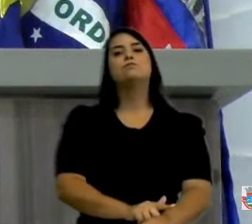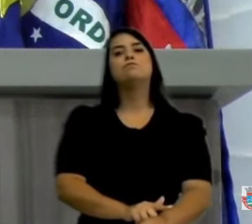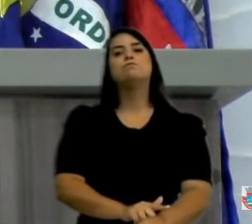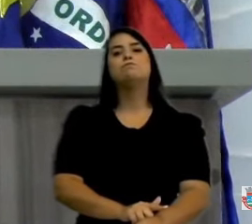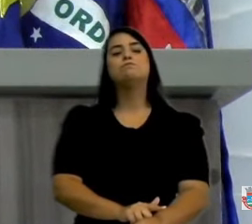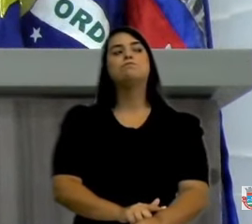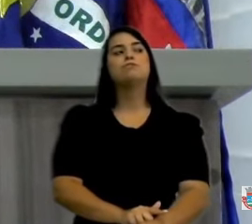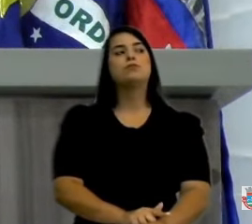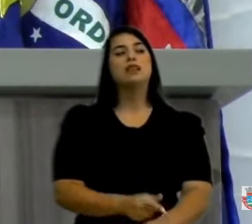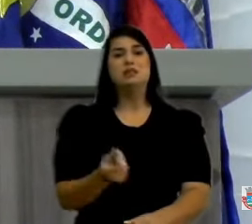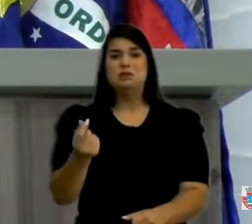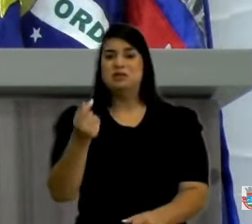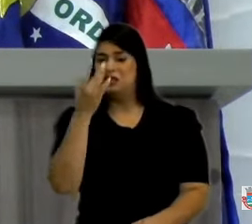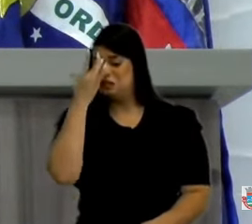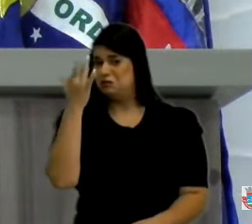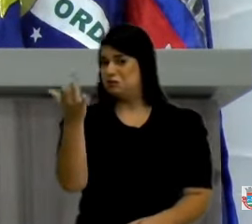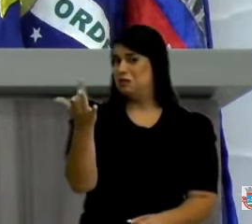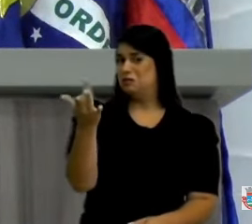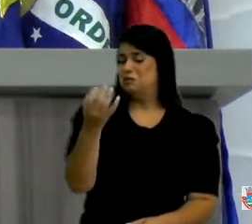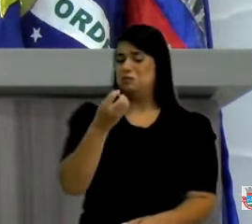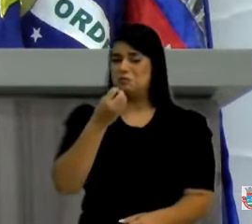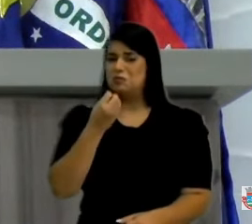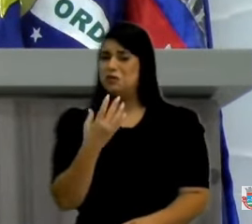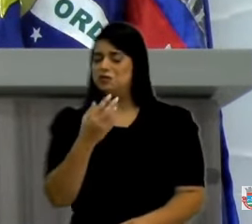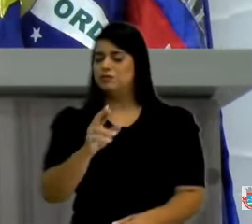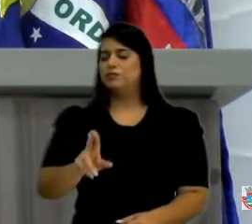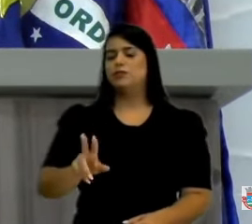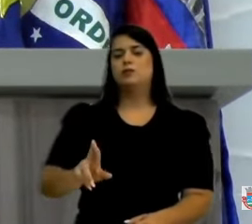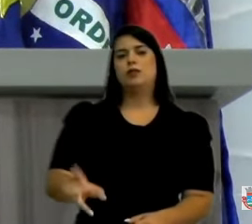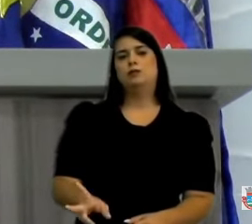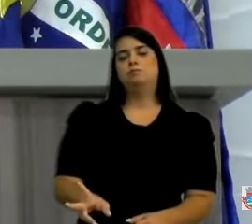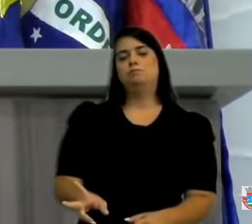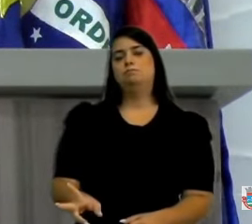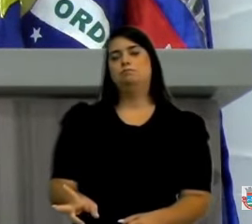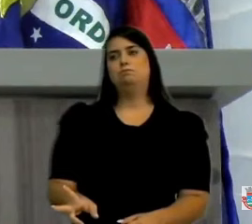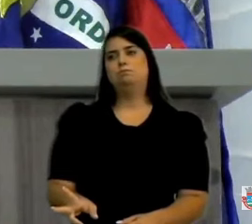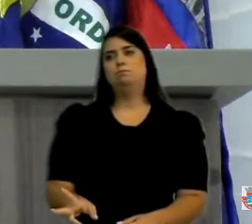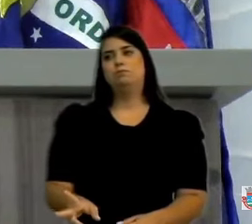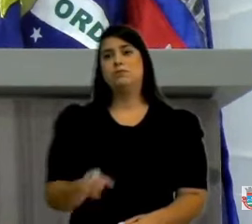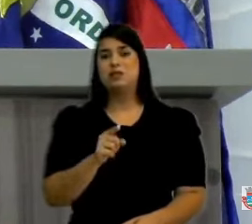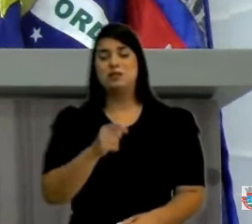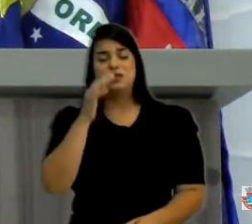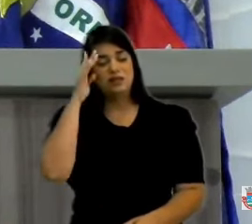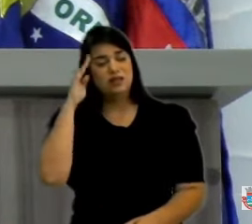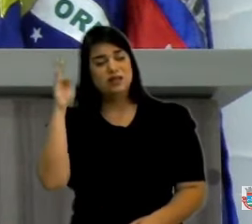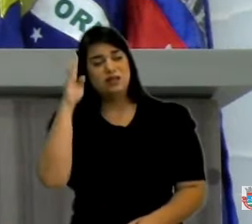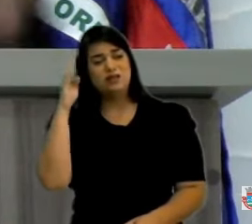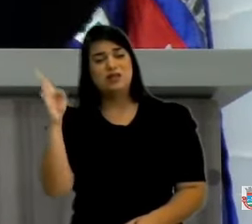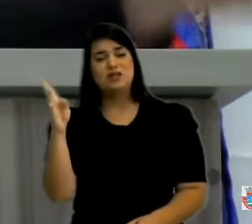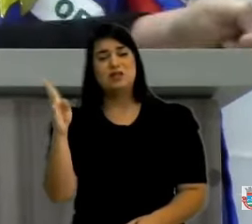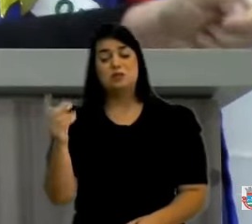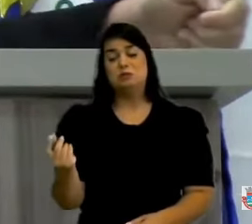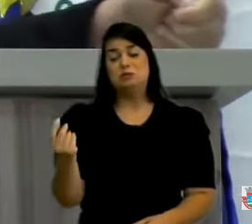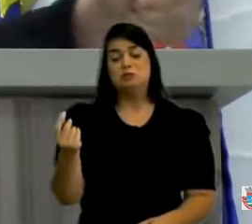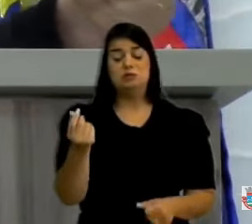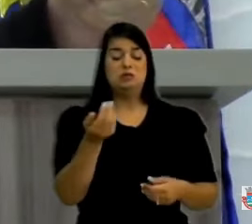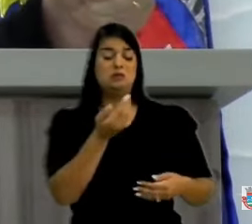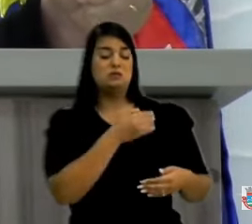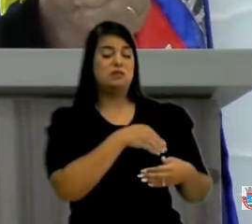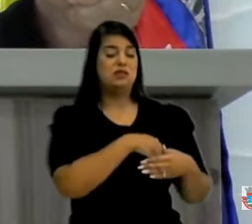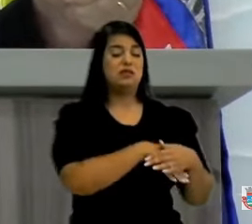dizia, vai fácil. E não vale a pena. Você já imaginou você pegar um dinheiro para apoiar